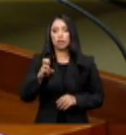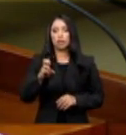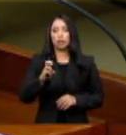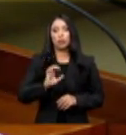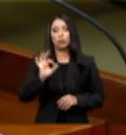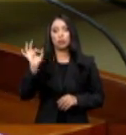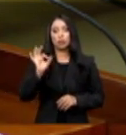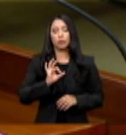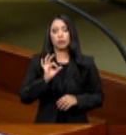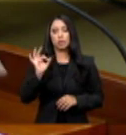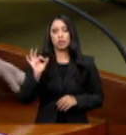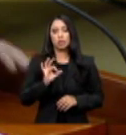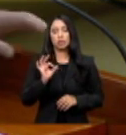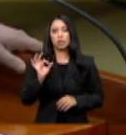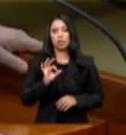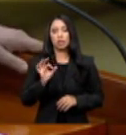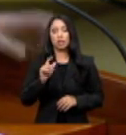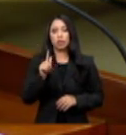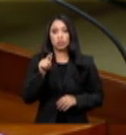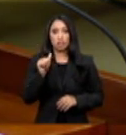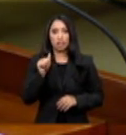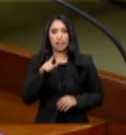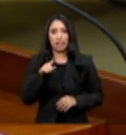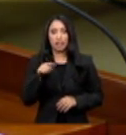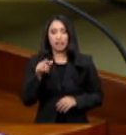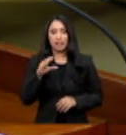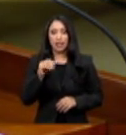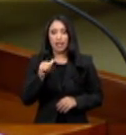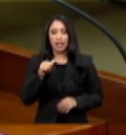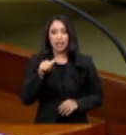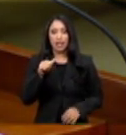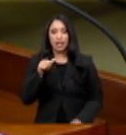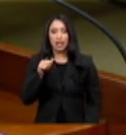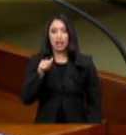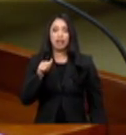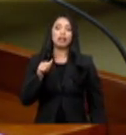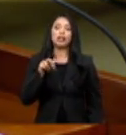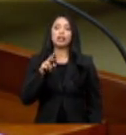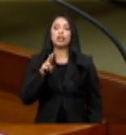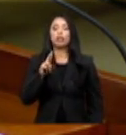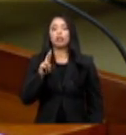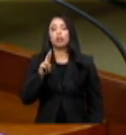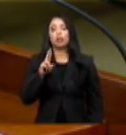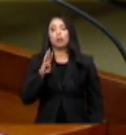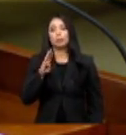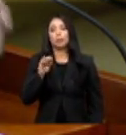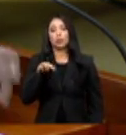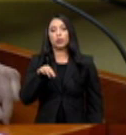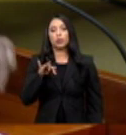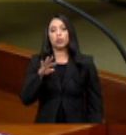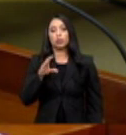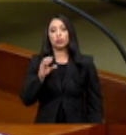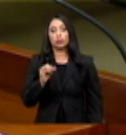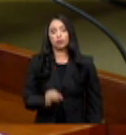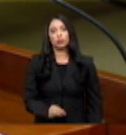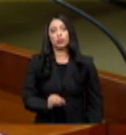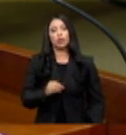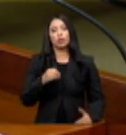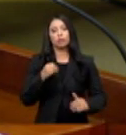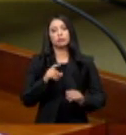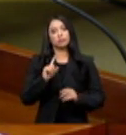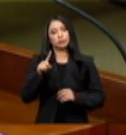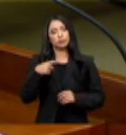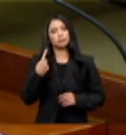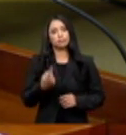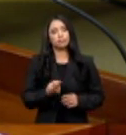teríamos um custo total logístico por ano de 320 bilhões de reais. Com a prorrogação antecipada,